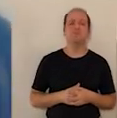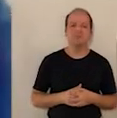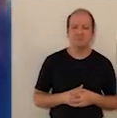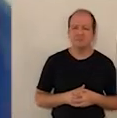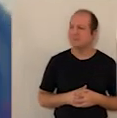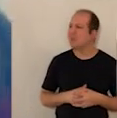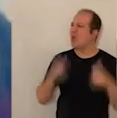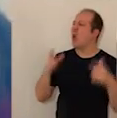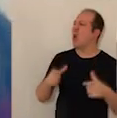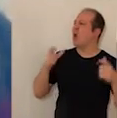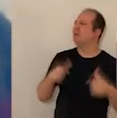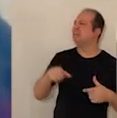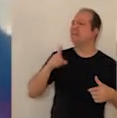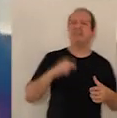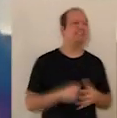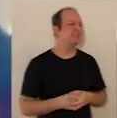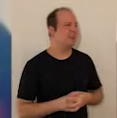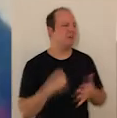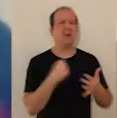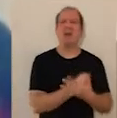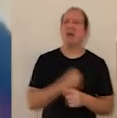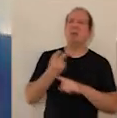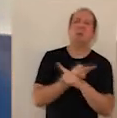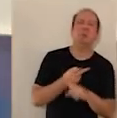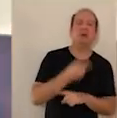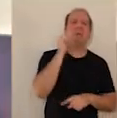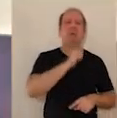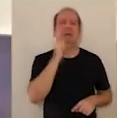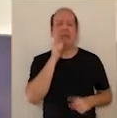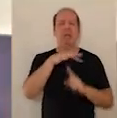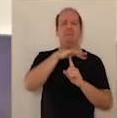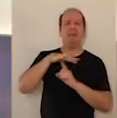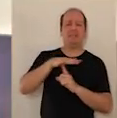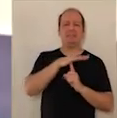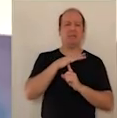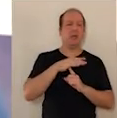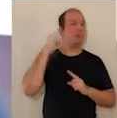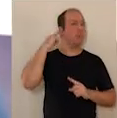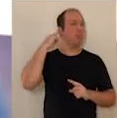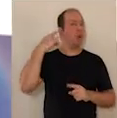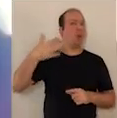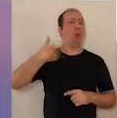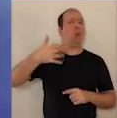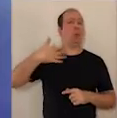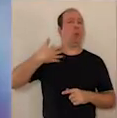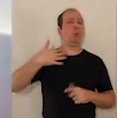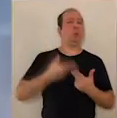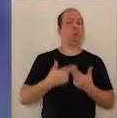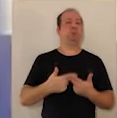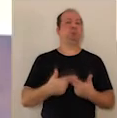Por onde será que ele anda? Eu aposto que atrás de mulheres na Praça São Marcos, enquanto as minhas orelhas ardem de impaciência.